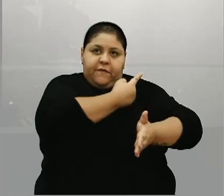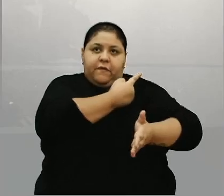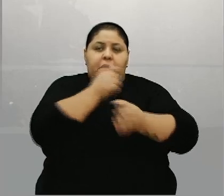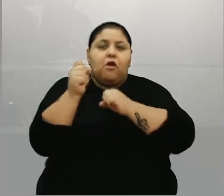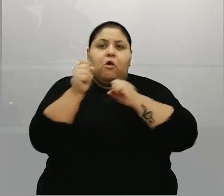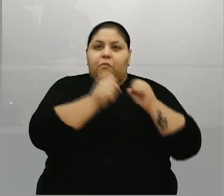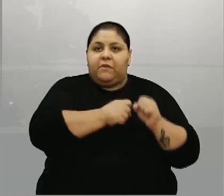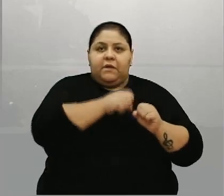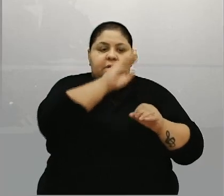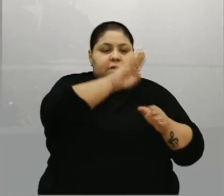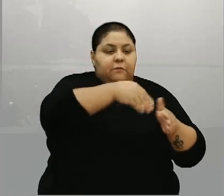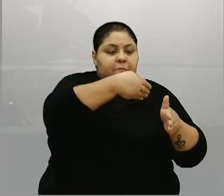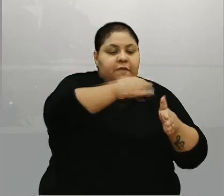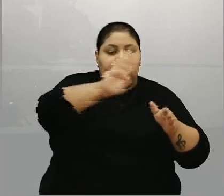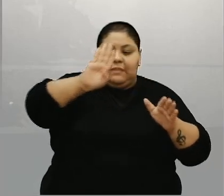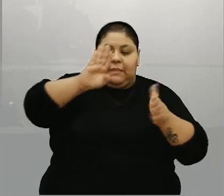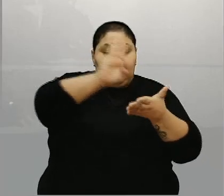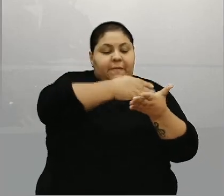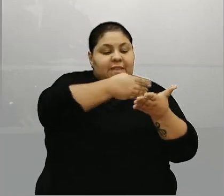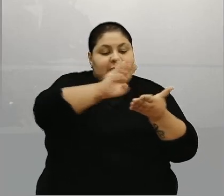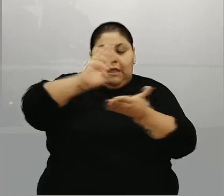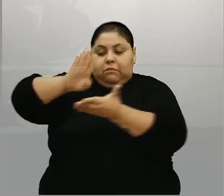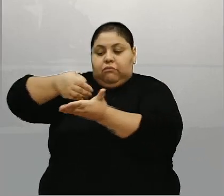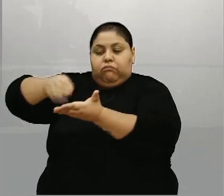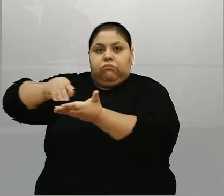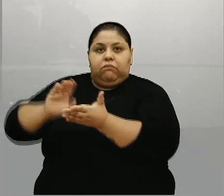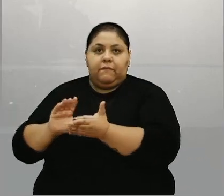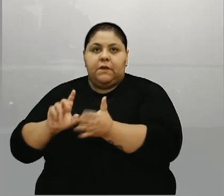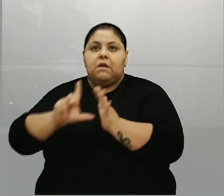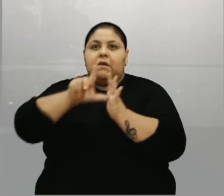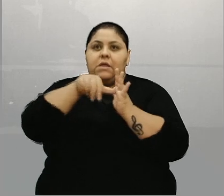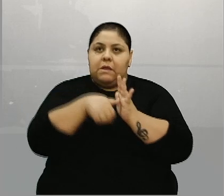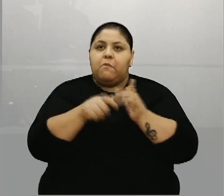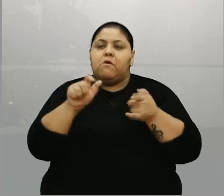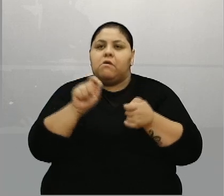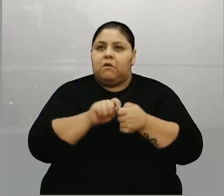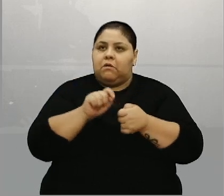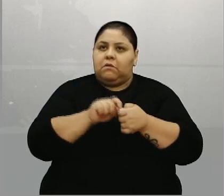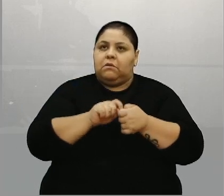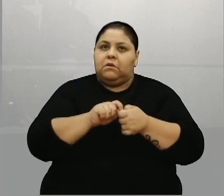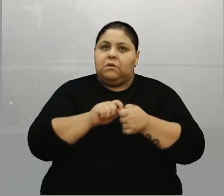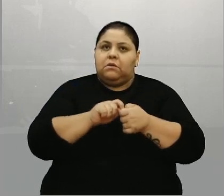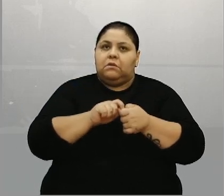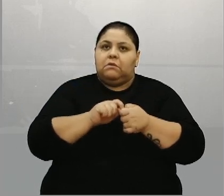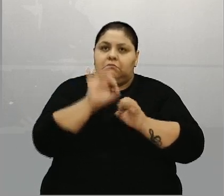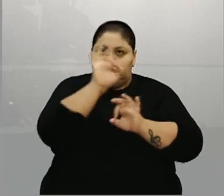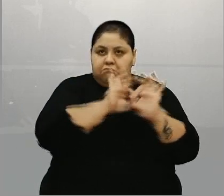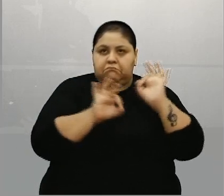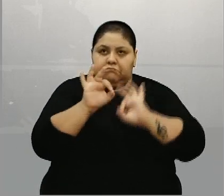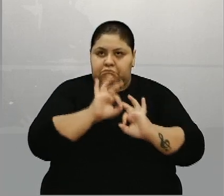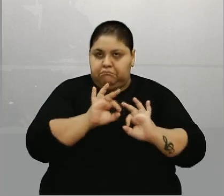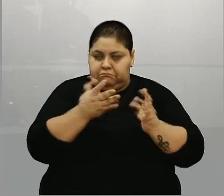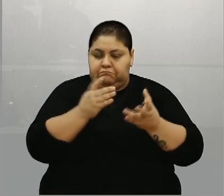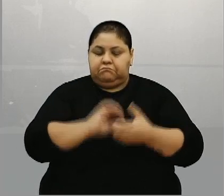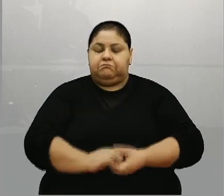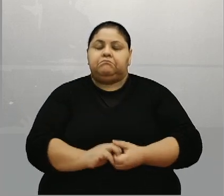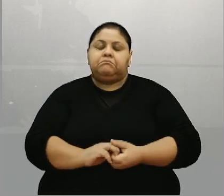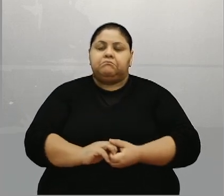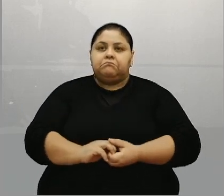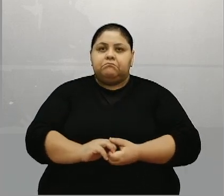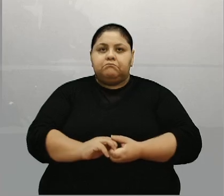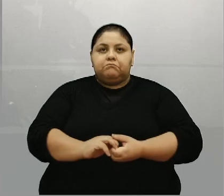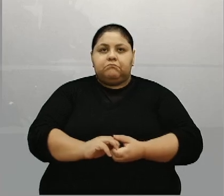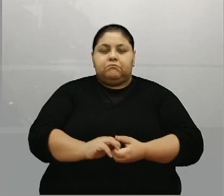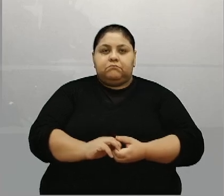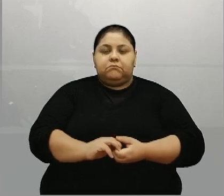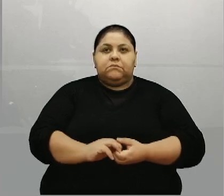e já imediatamente fazer então essa adequação no trânsito. Ontem